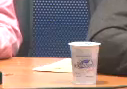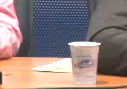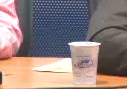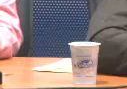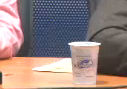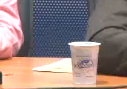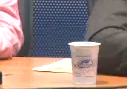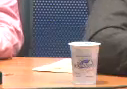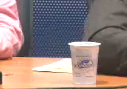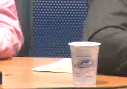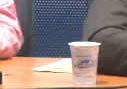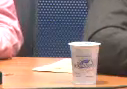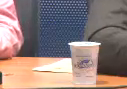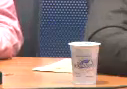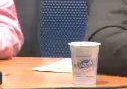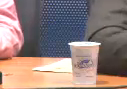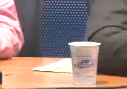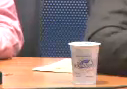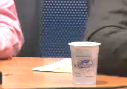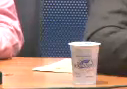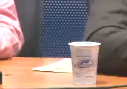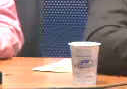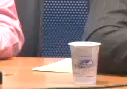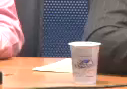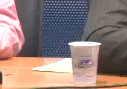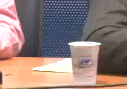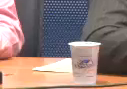Bom, aí está demonstrado